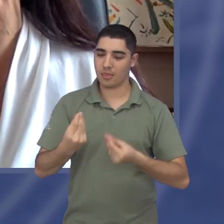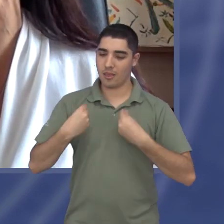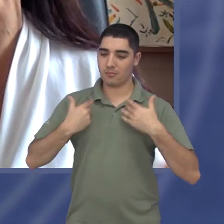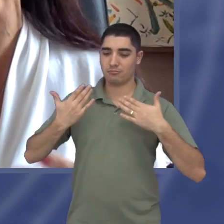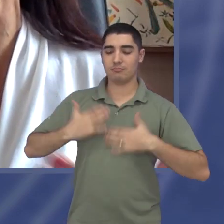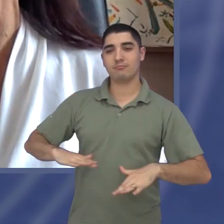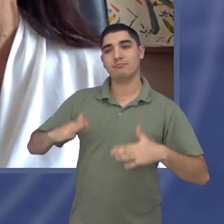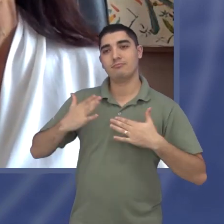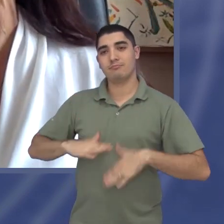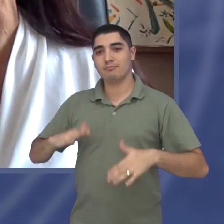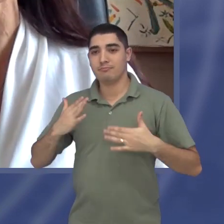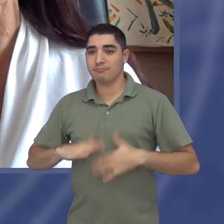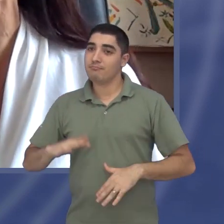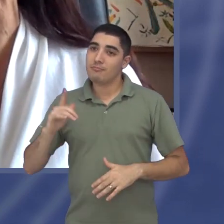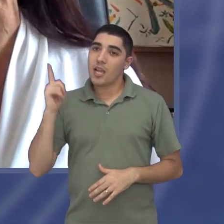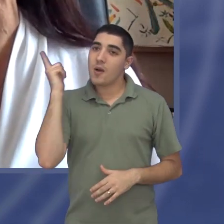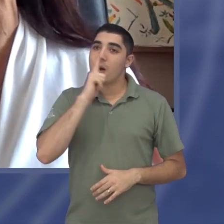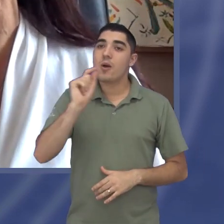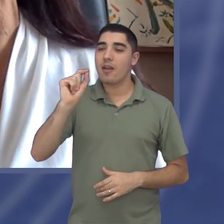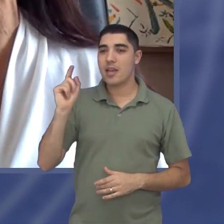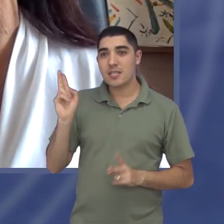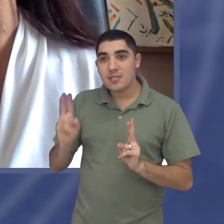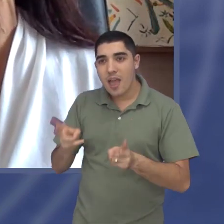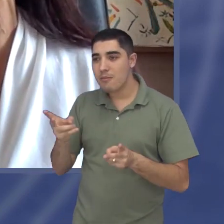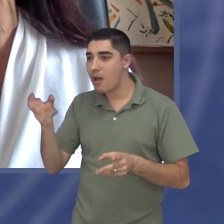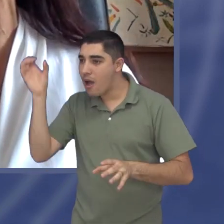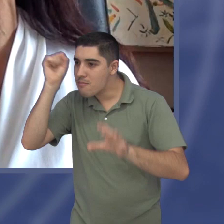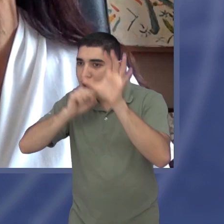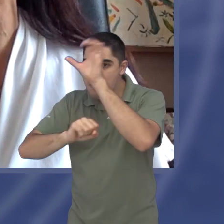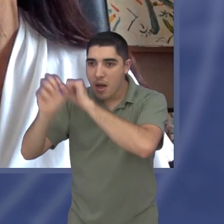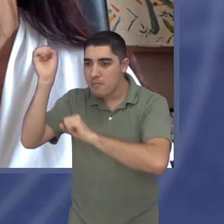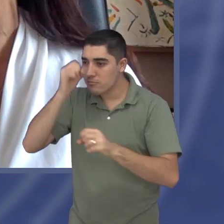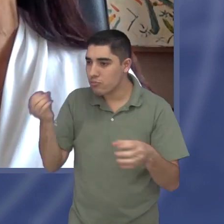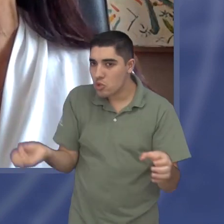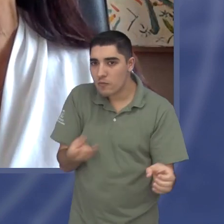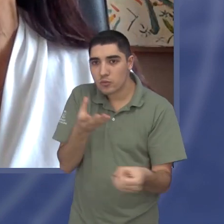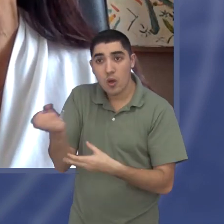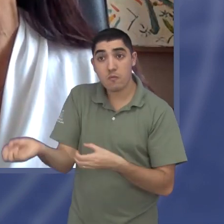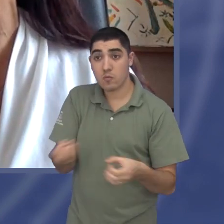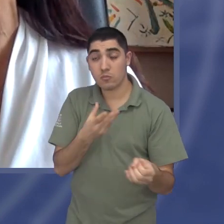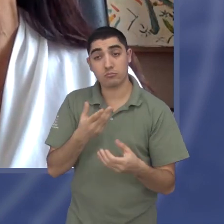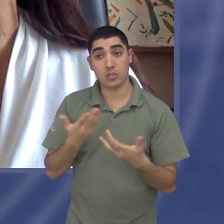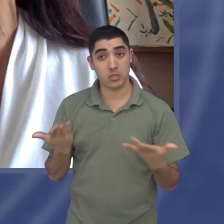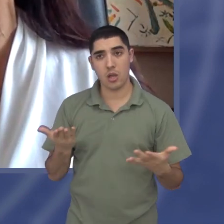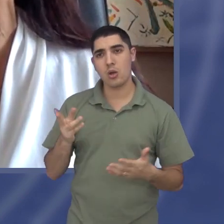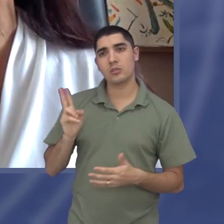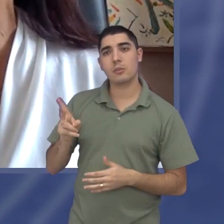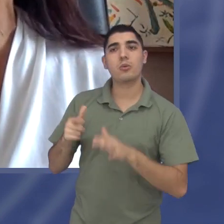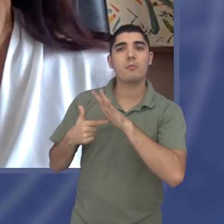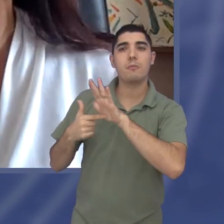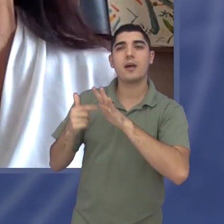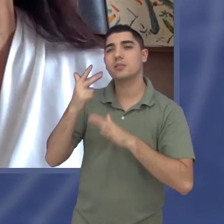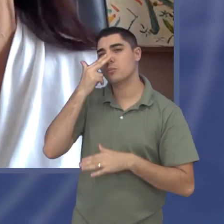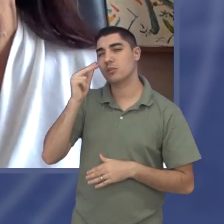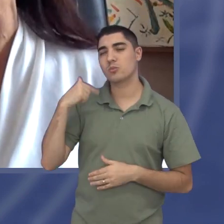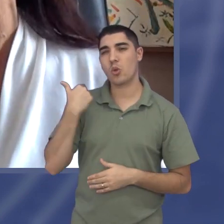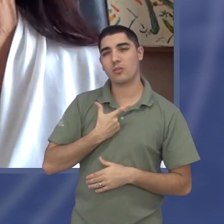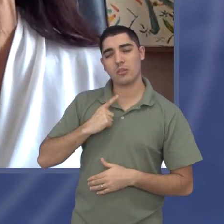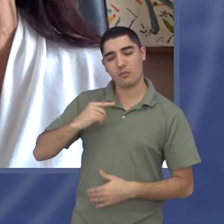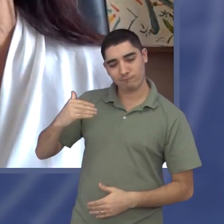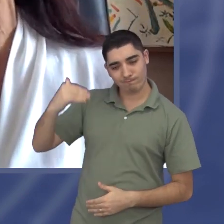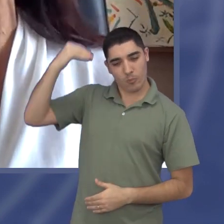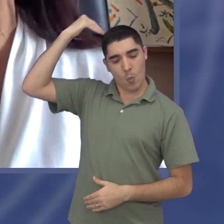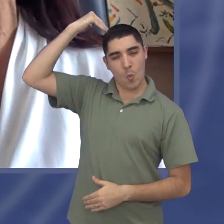poder descansar, para poder estar se atualizando, mas sempre essa relação que foi bem colocada, que a gente tem muitas vezes de culpa com o